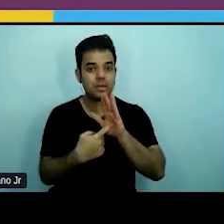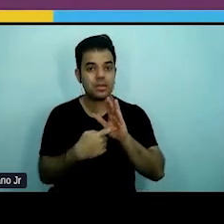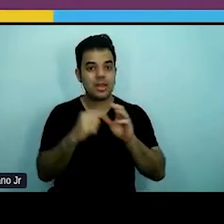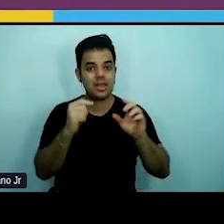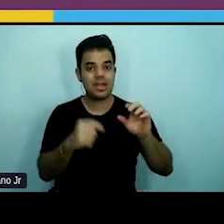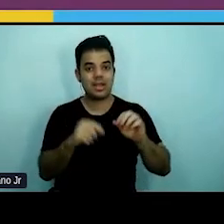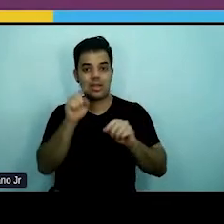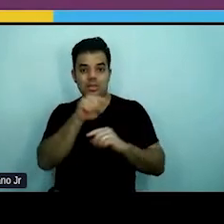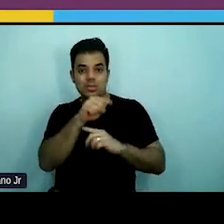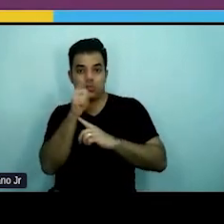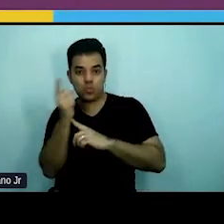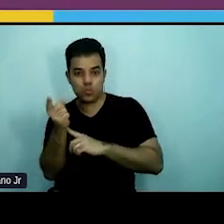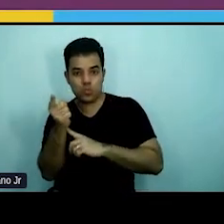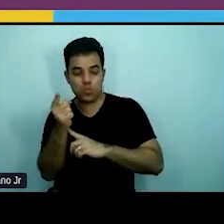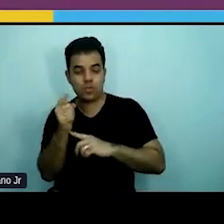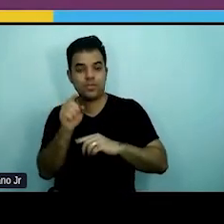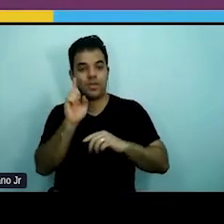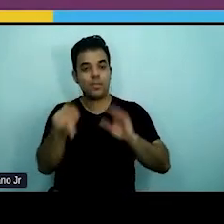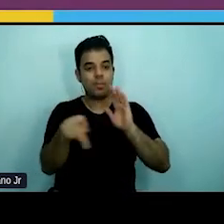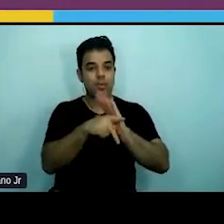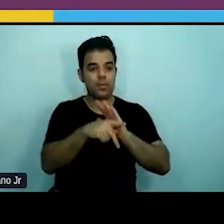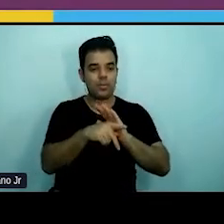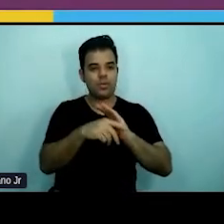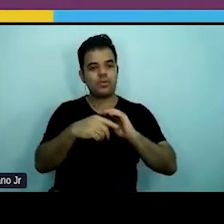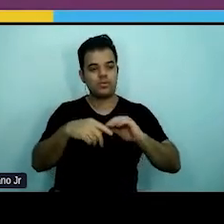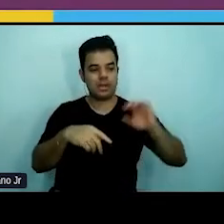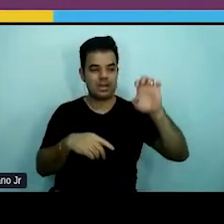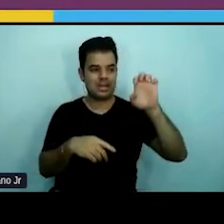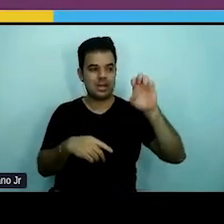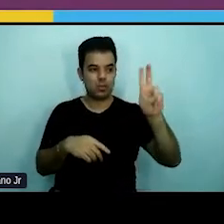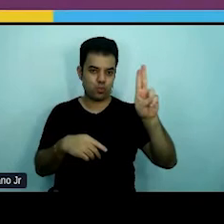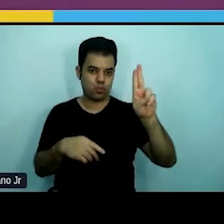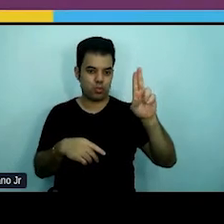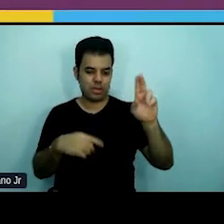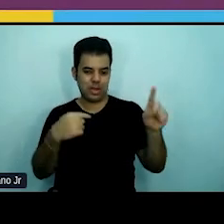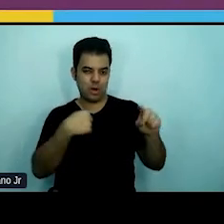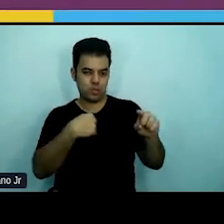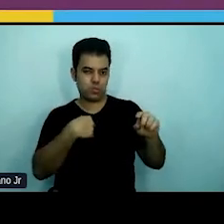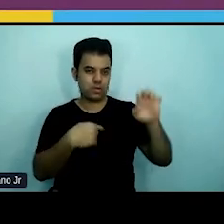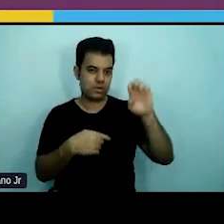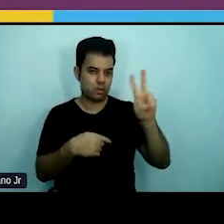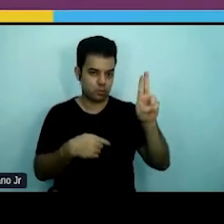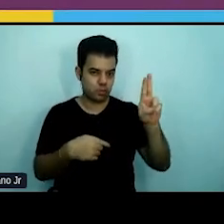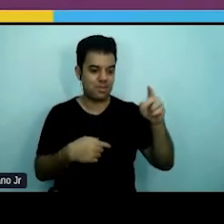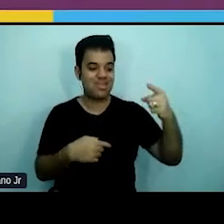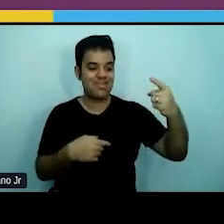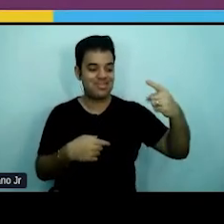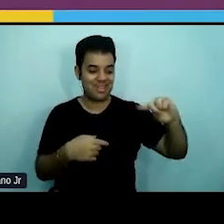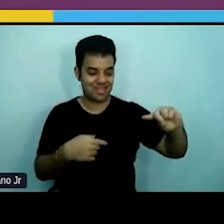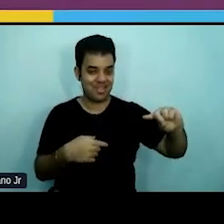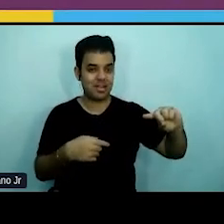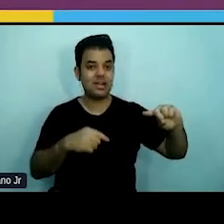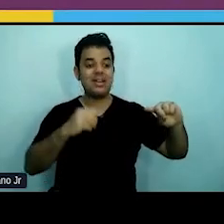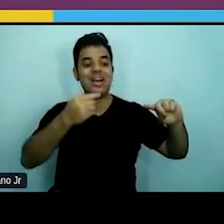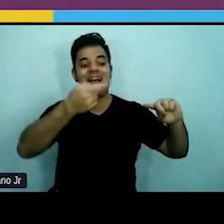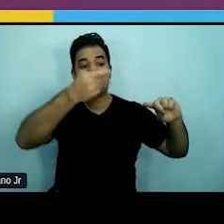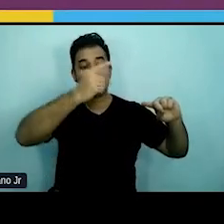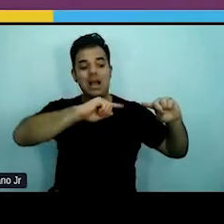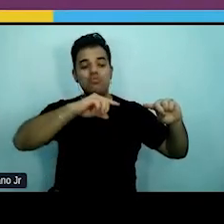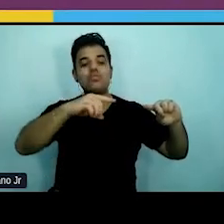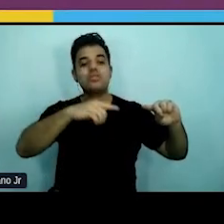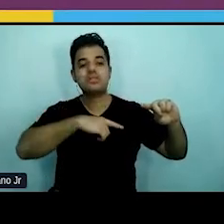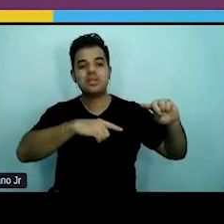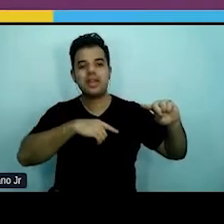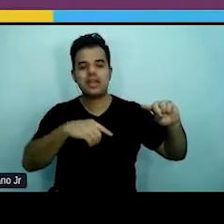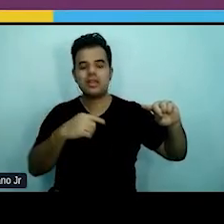gosto, no primeiro exemplo, a gente tem aí, né, o pronome eu. E no segundo exemplo, a gente tem aí, né, ao lado aí da